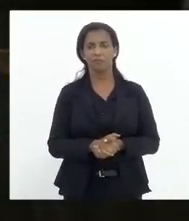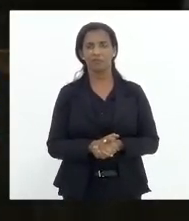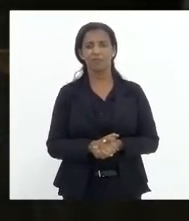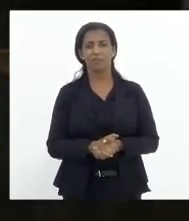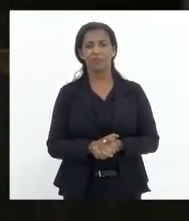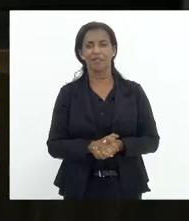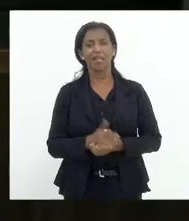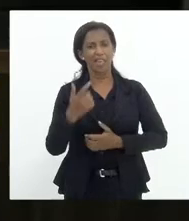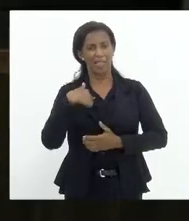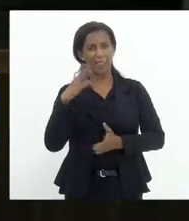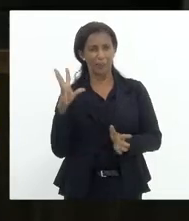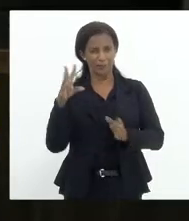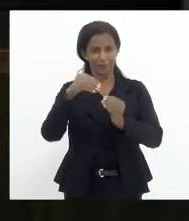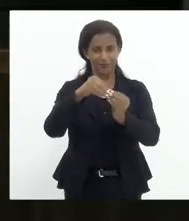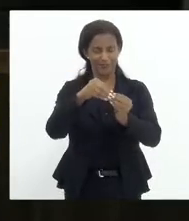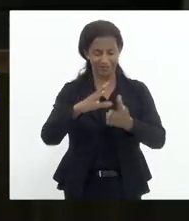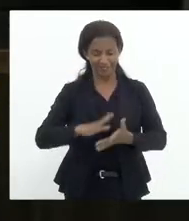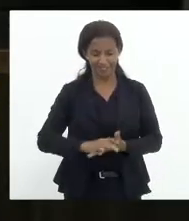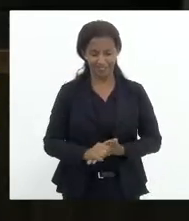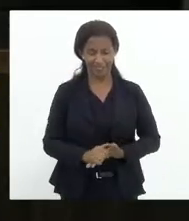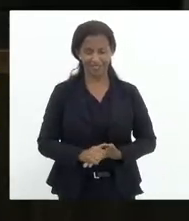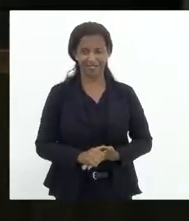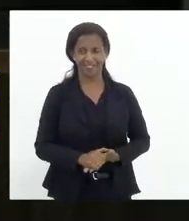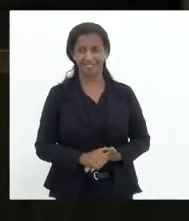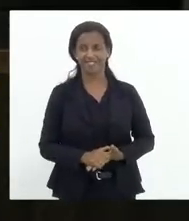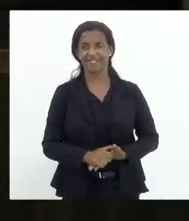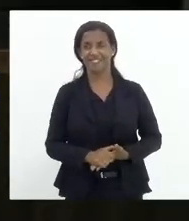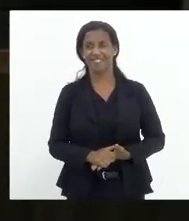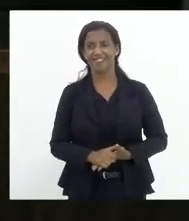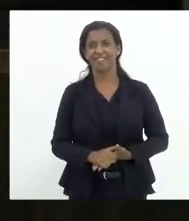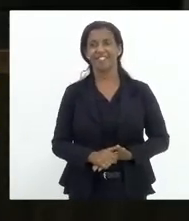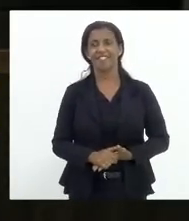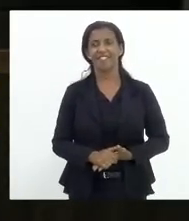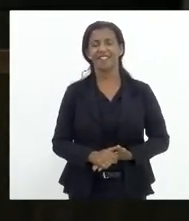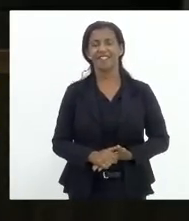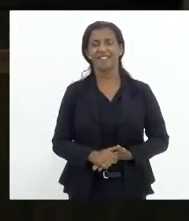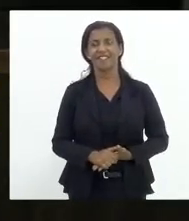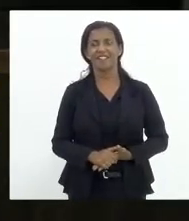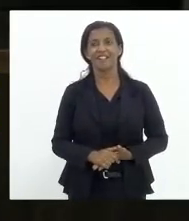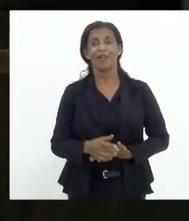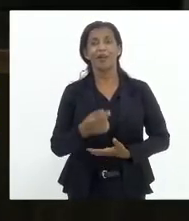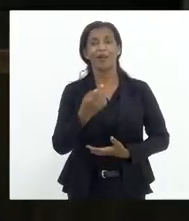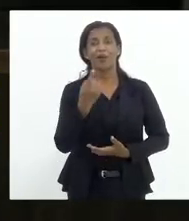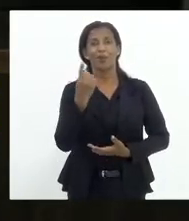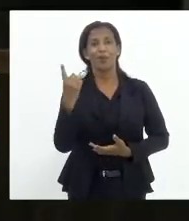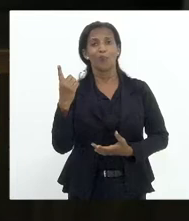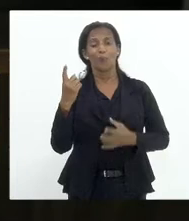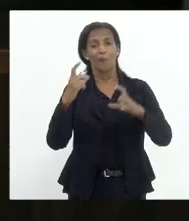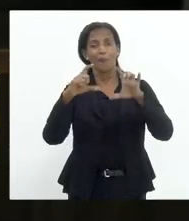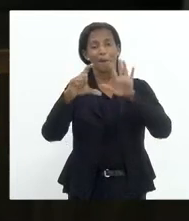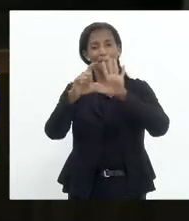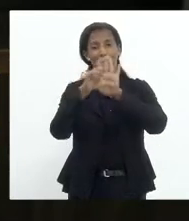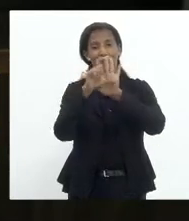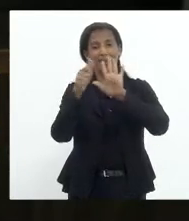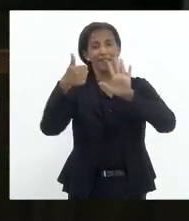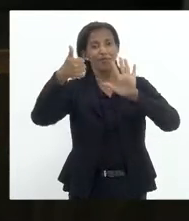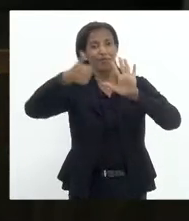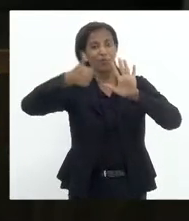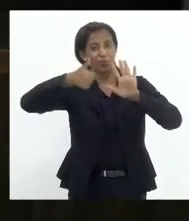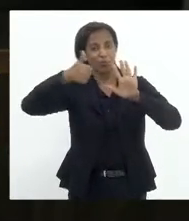parágrafo do que eu toda você nem seu ex pernas são os põe um parágrafo único no artigo primeiro